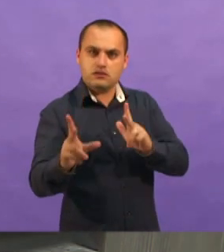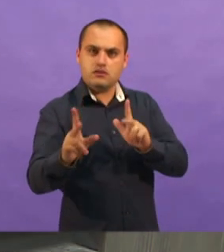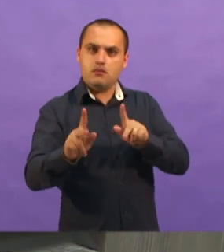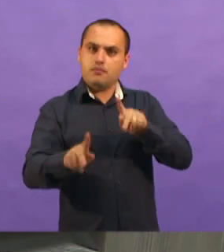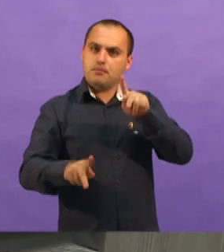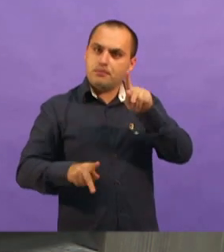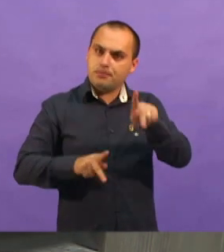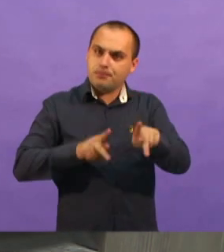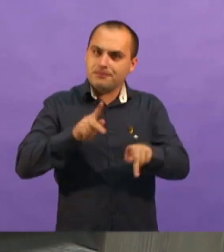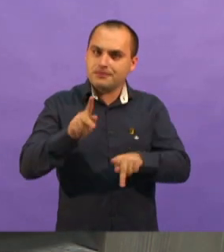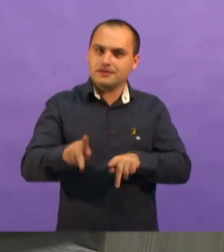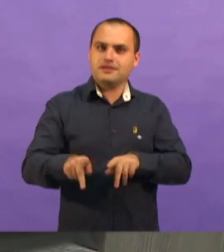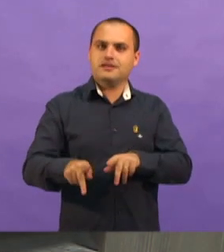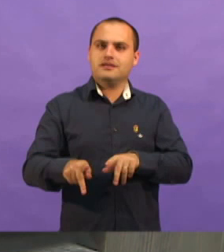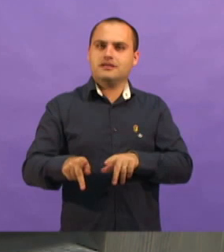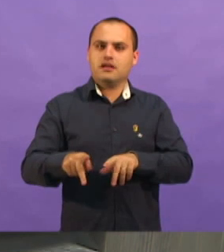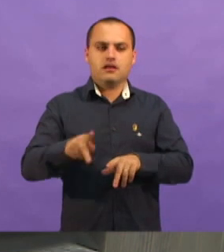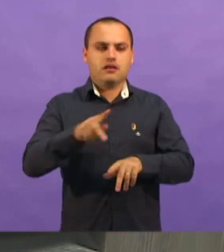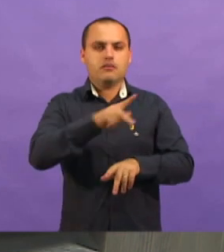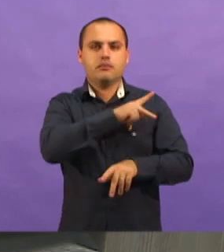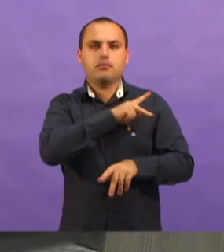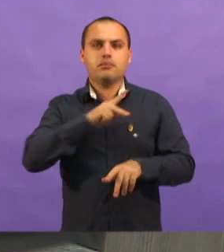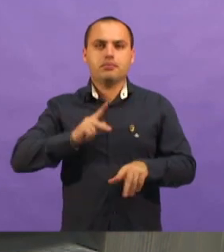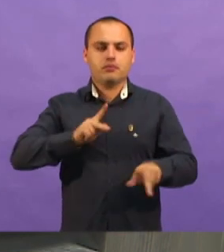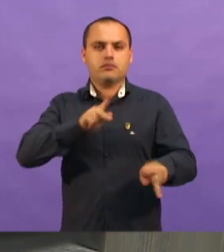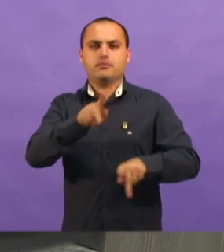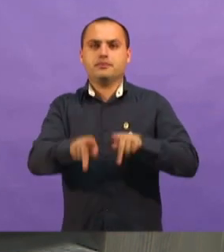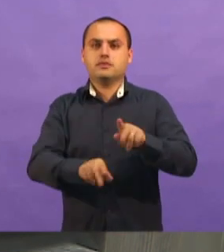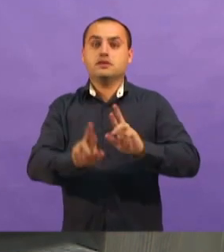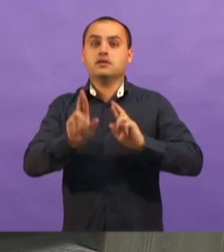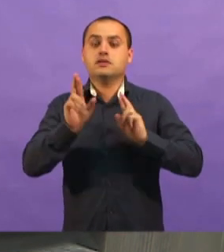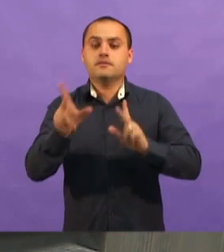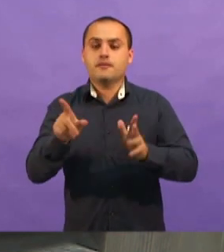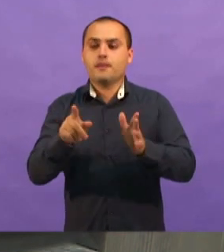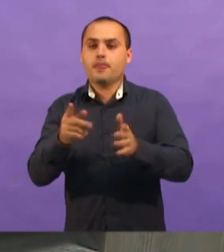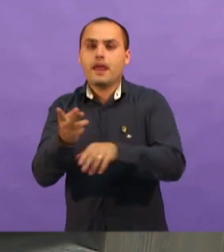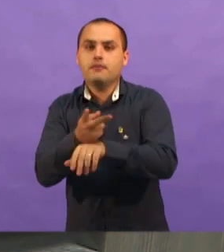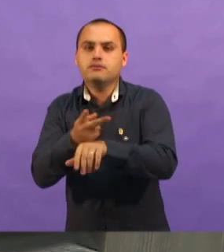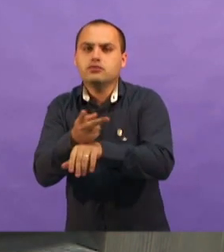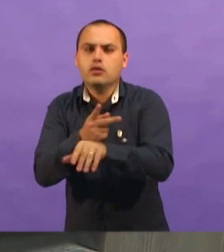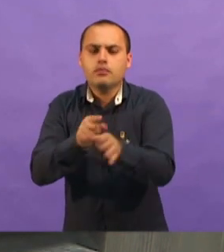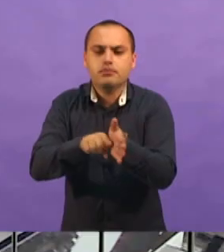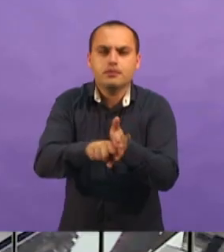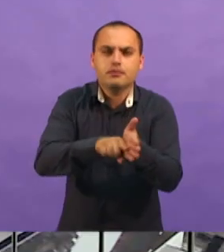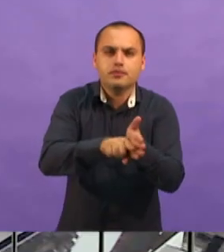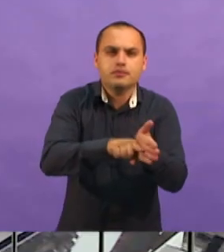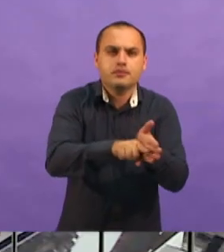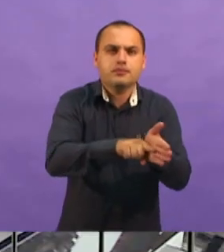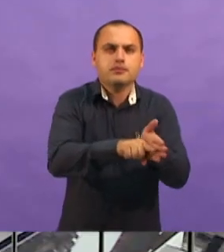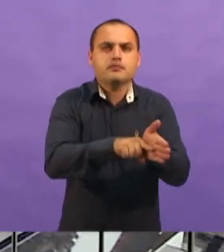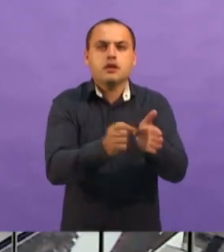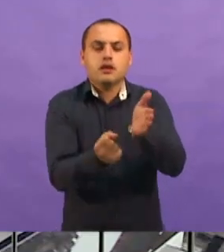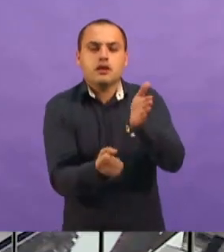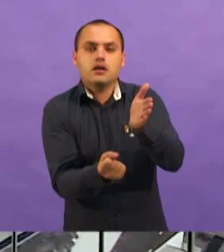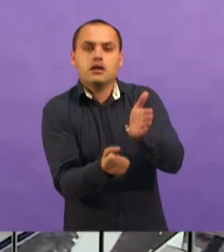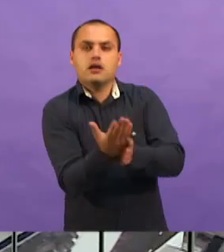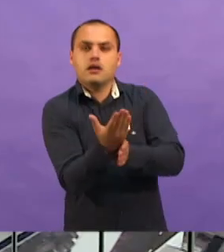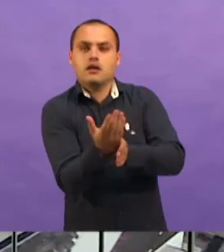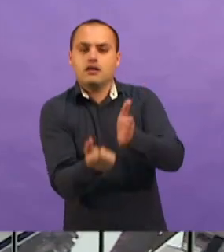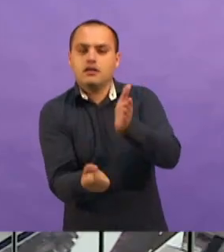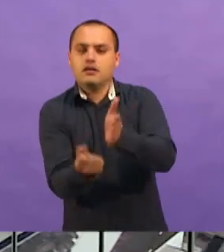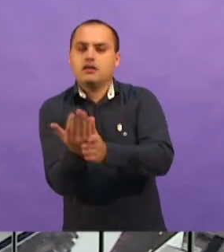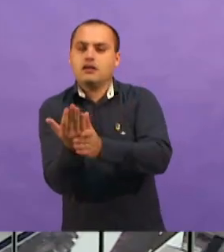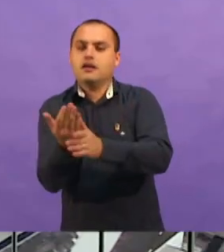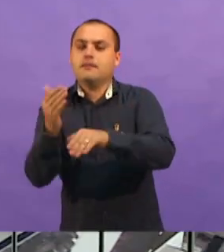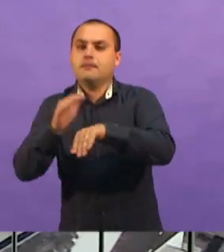diferente. É um público que procura pesquisa, é um público que vai ali pesquisar para produzir mais